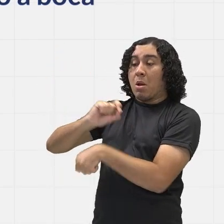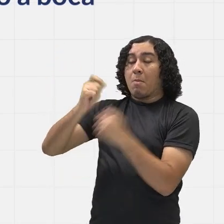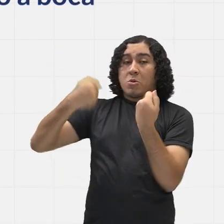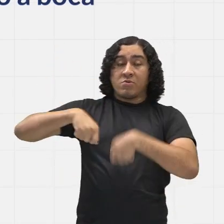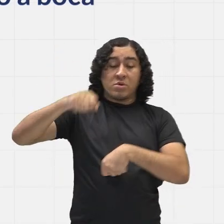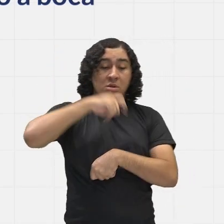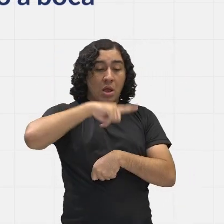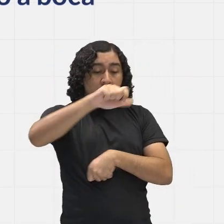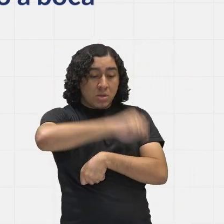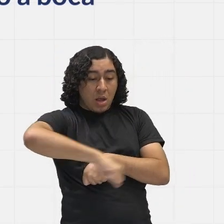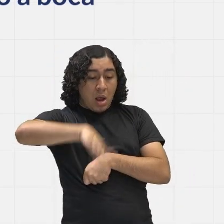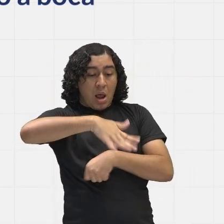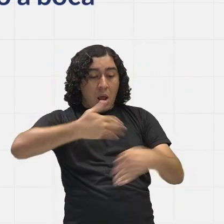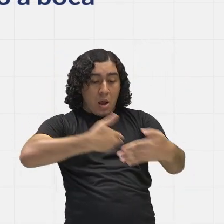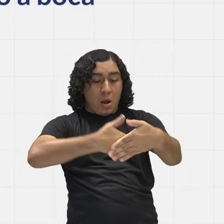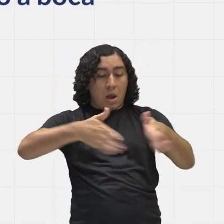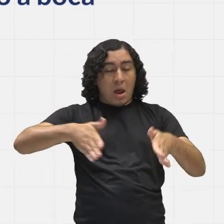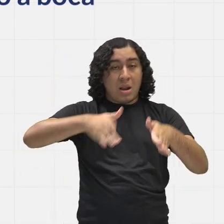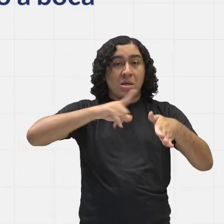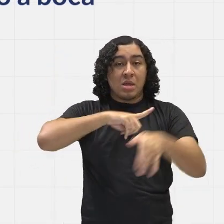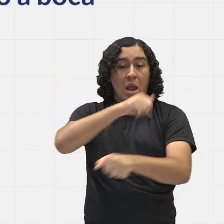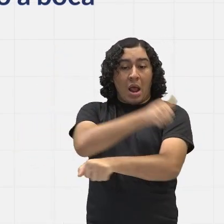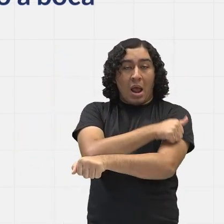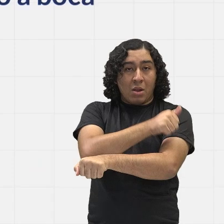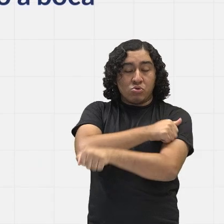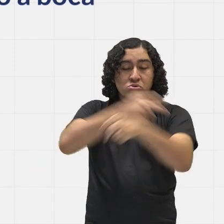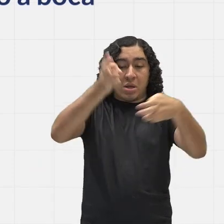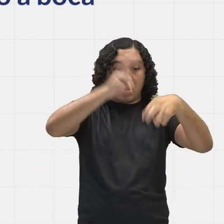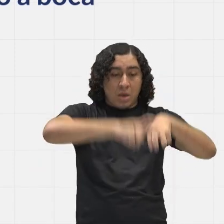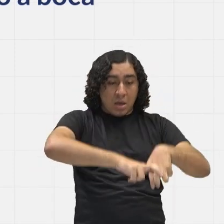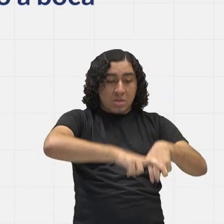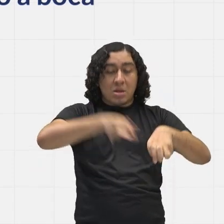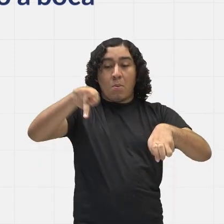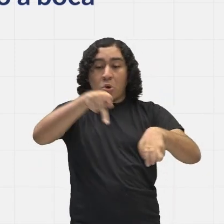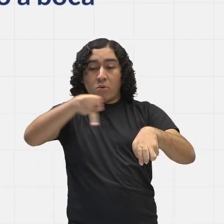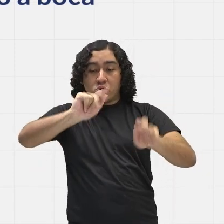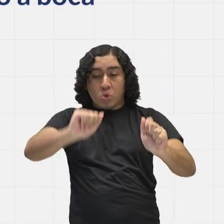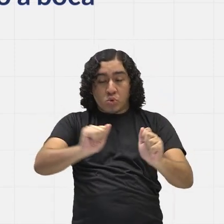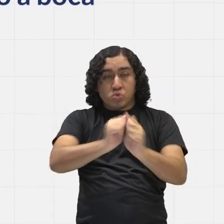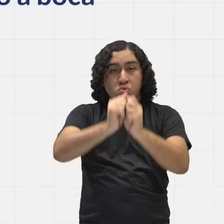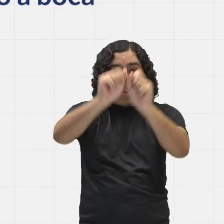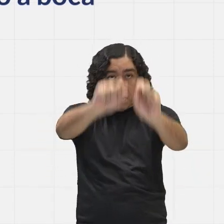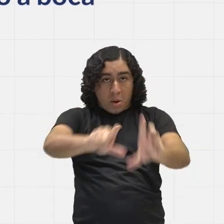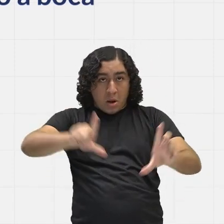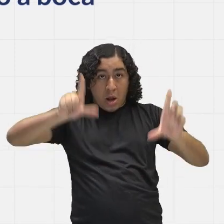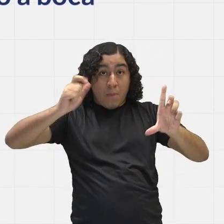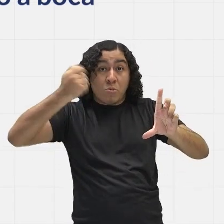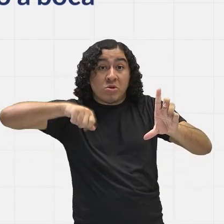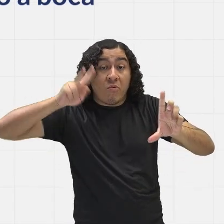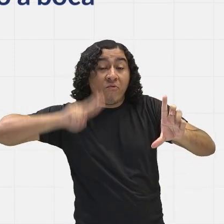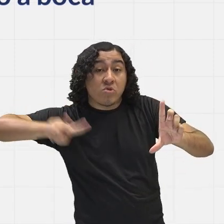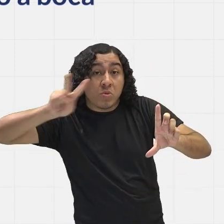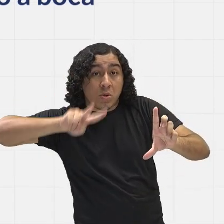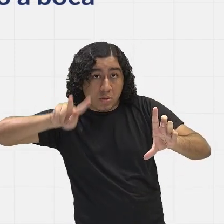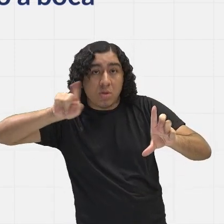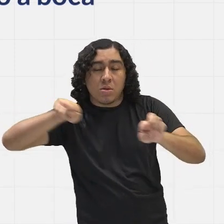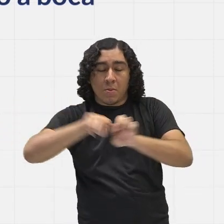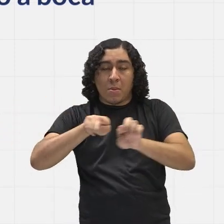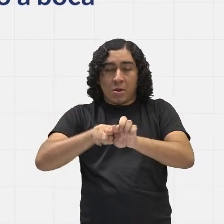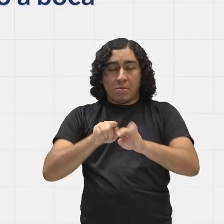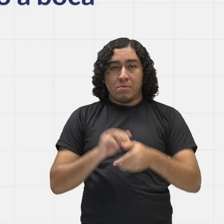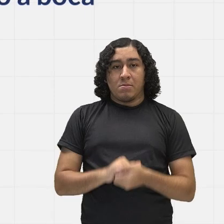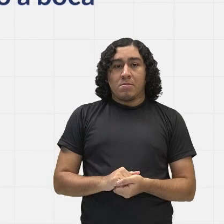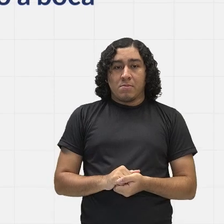imagem do professor e dos alunos durante a interatividade. E também a gente pontua